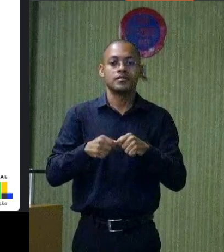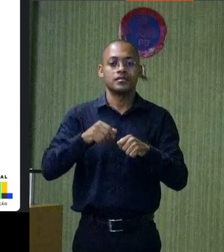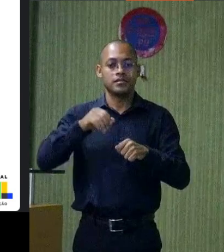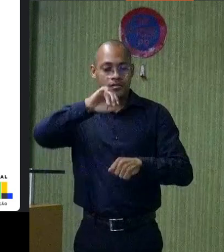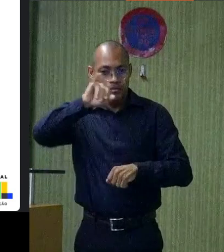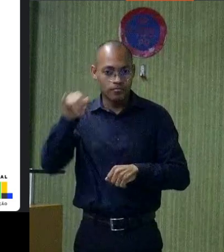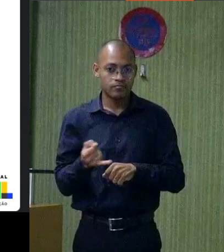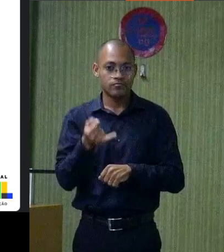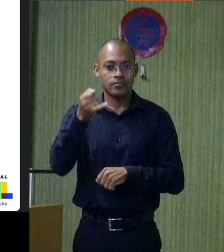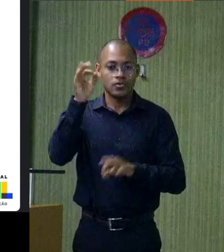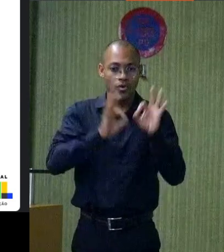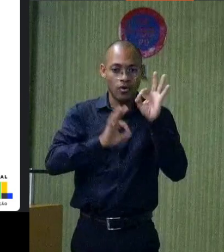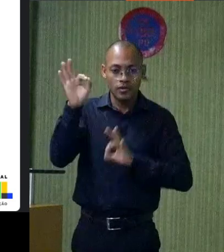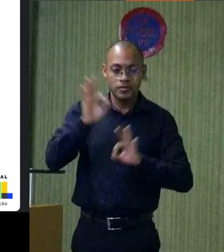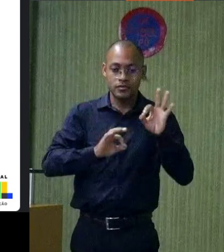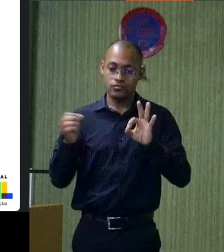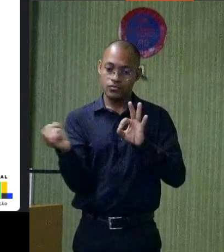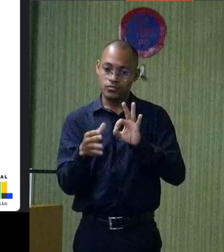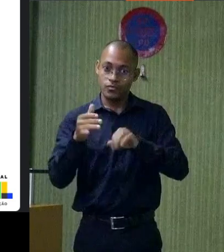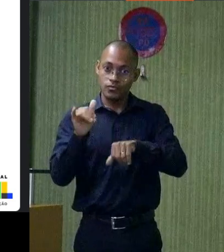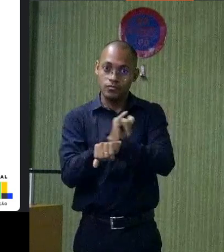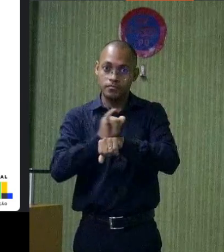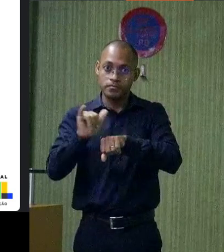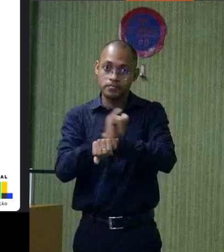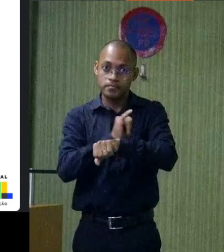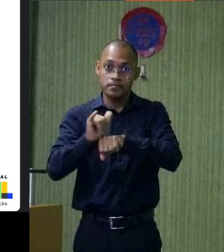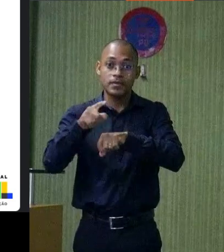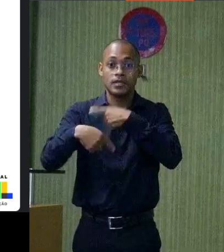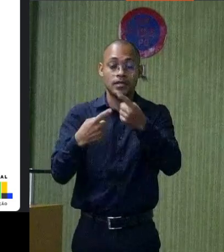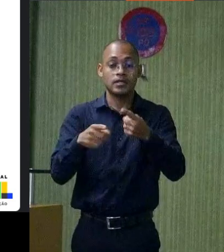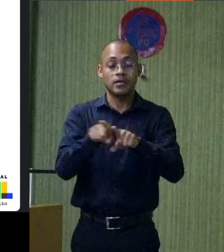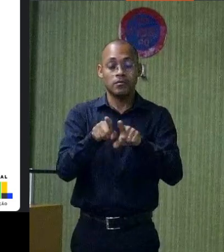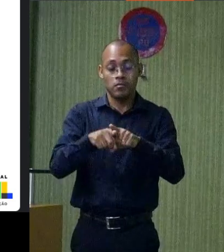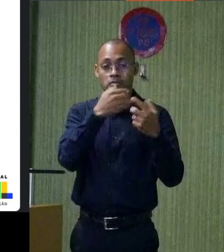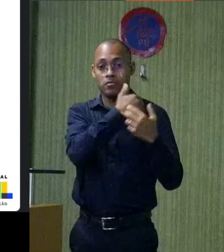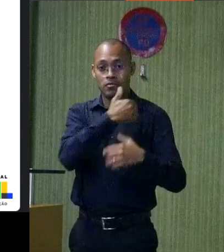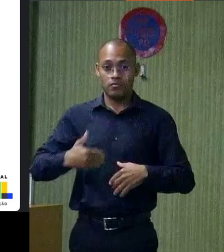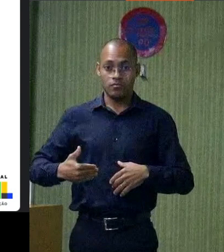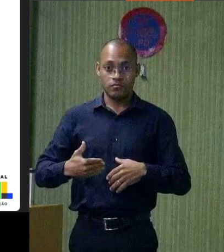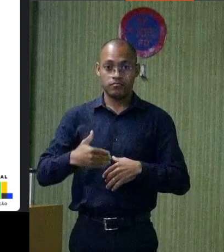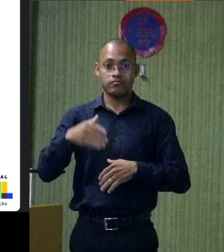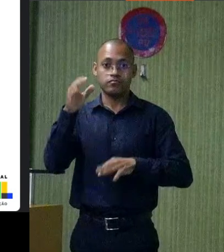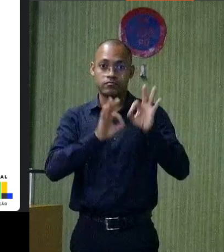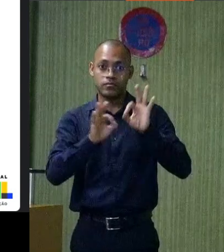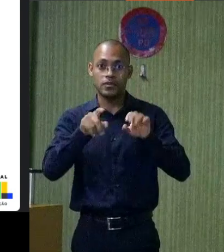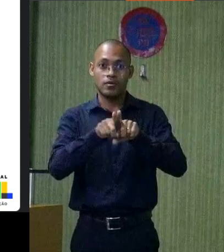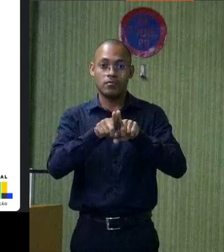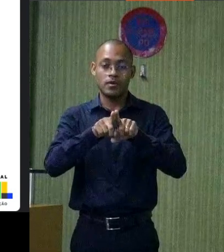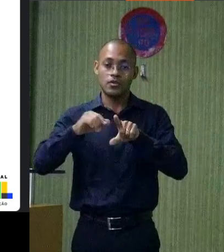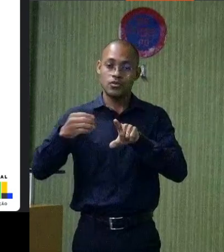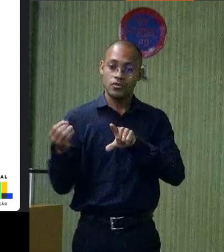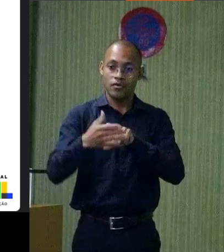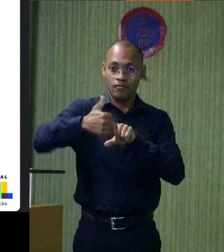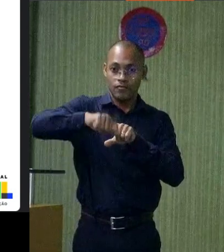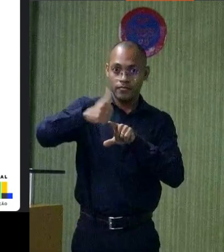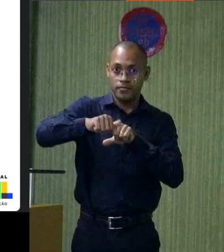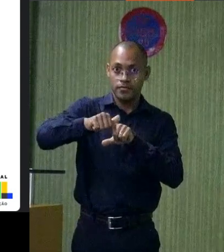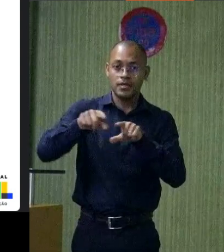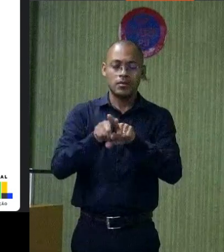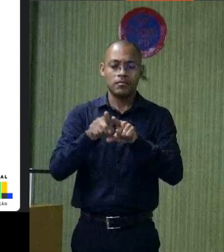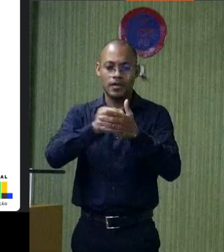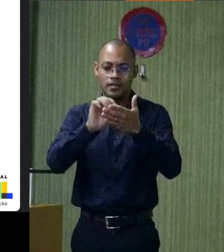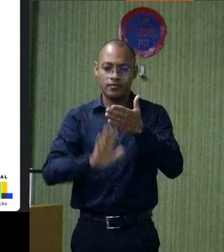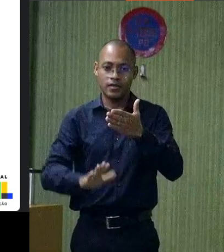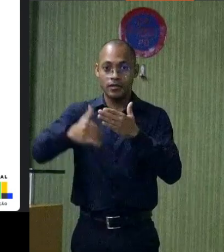mas ato do MEC disporá sobre a governança e o monitoramento e avaliação né ah as atividades de monitoramento e